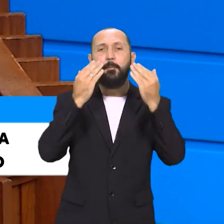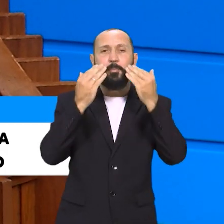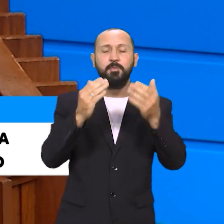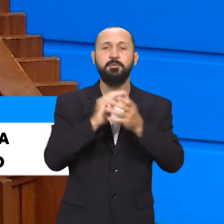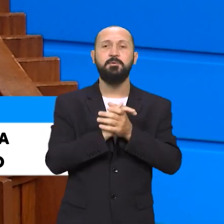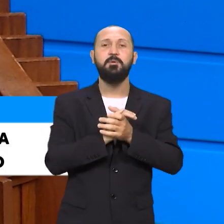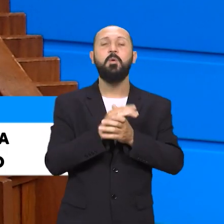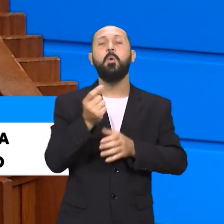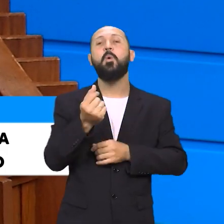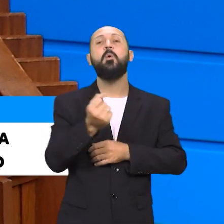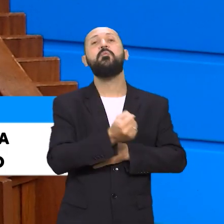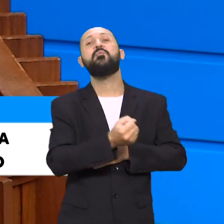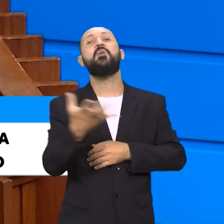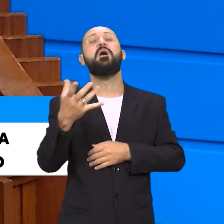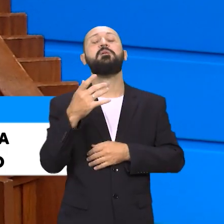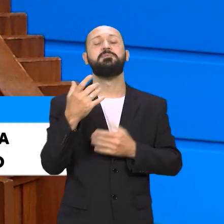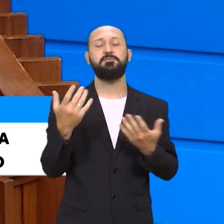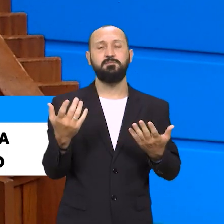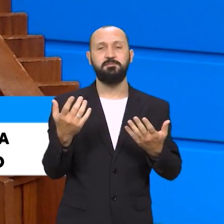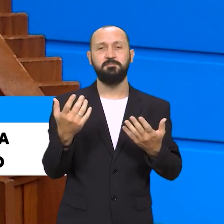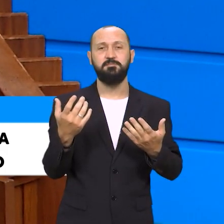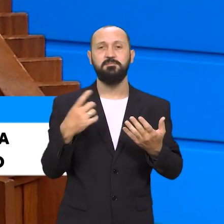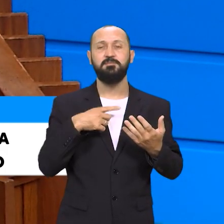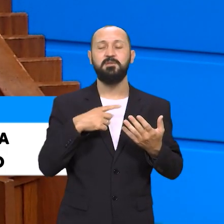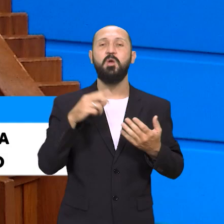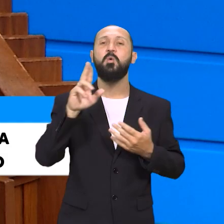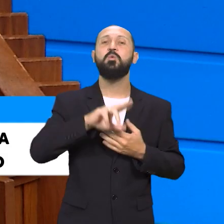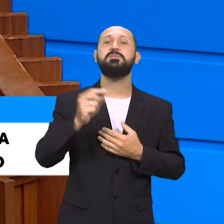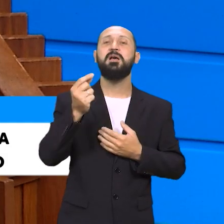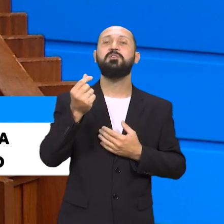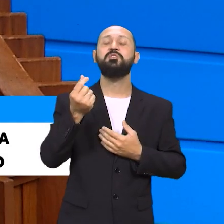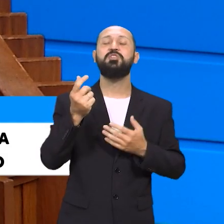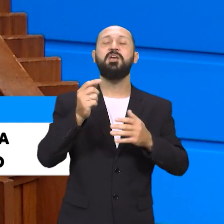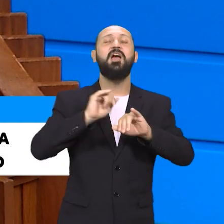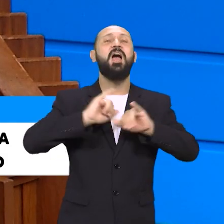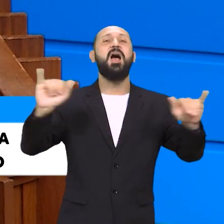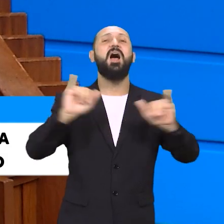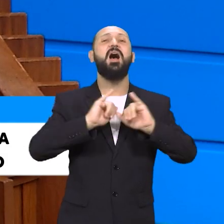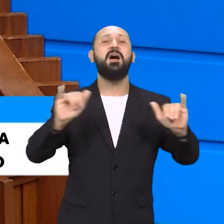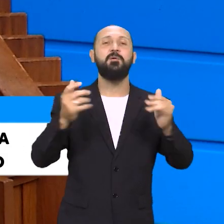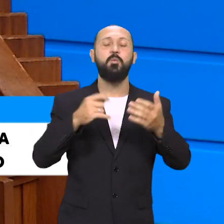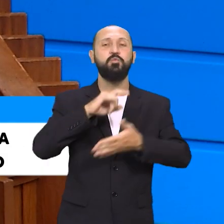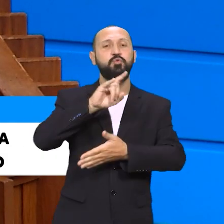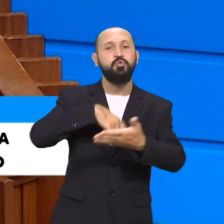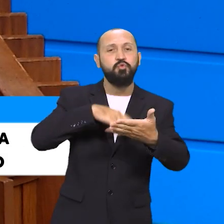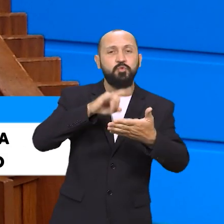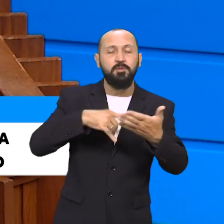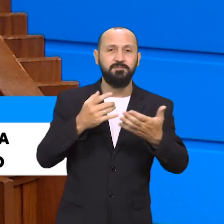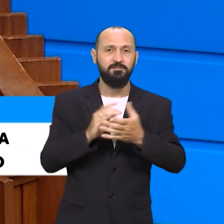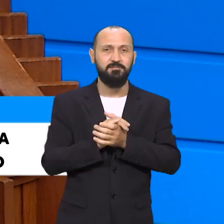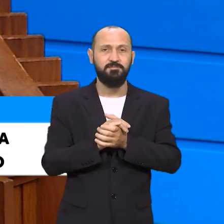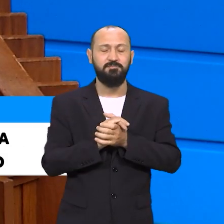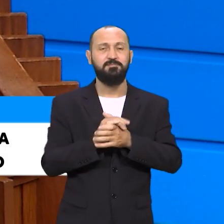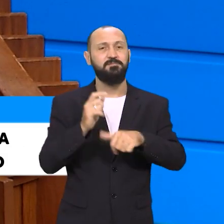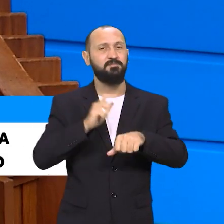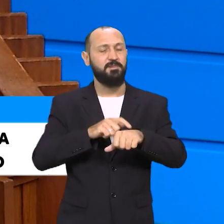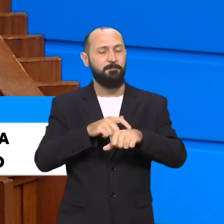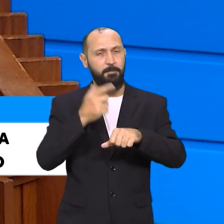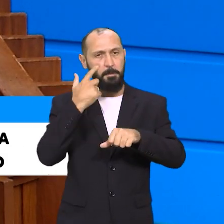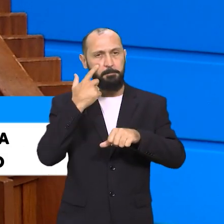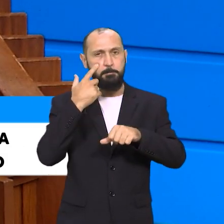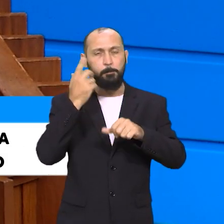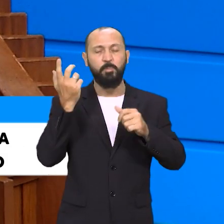público, é quanto ao valor gasto em publicidade. Quanto às notas fiscais, quando você